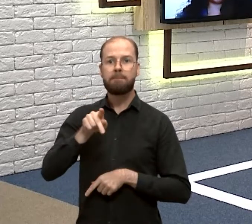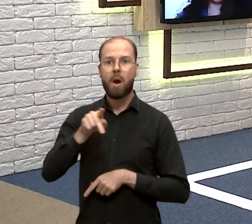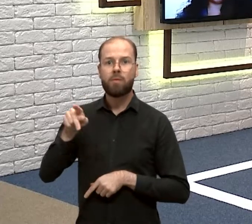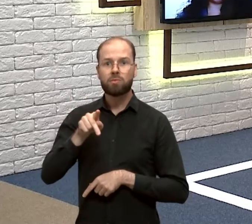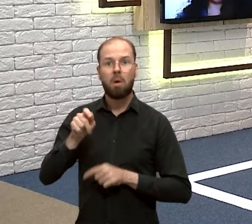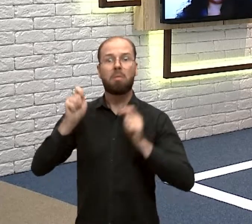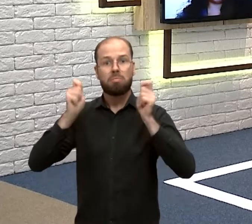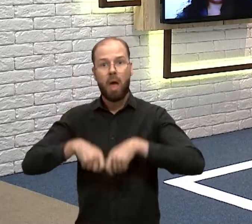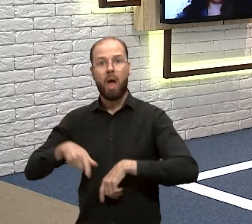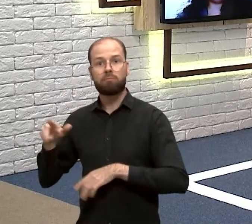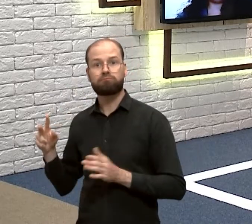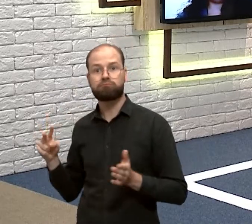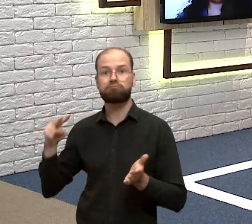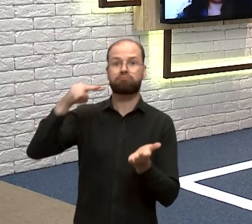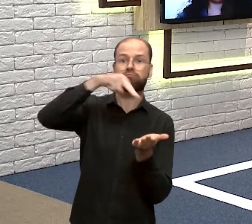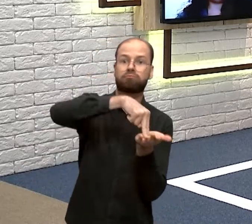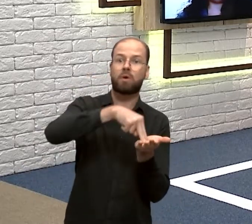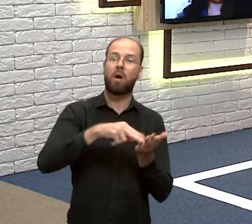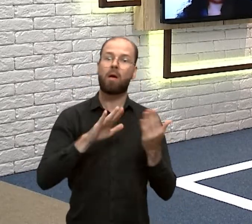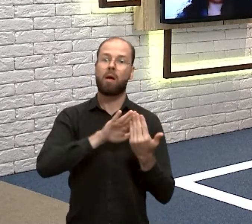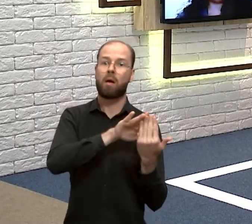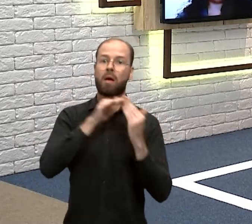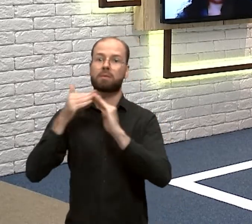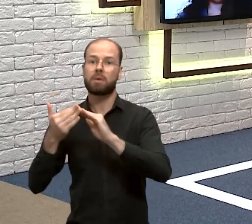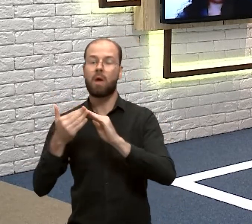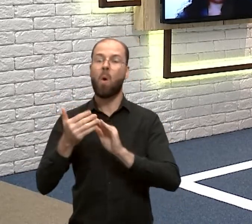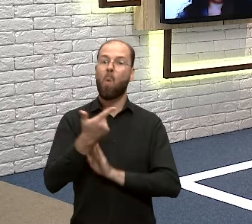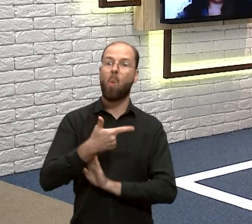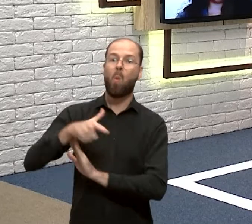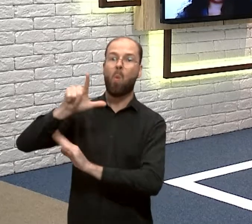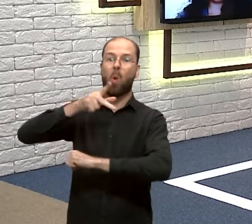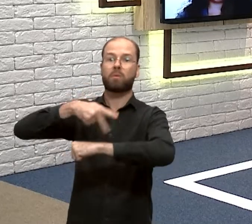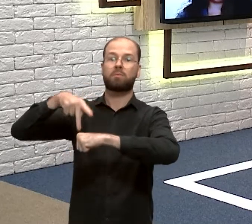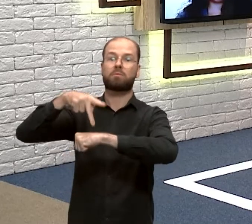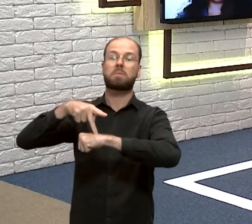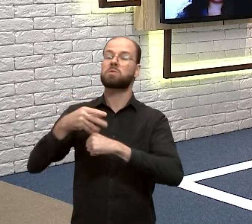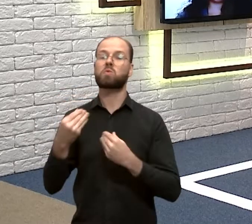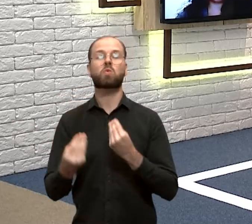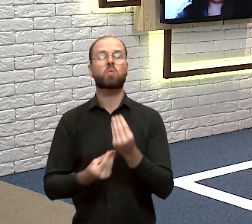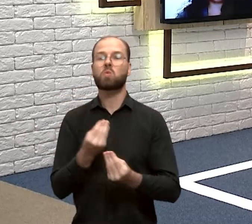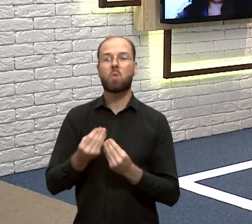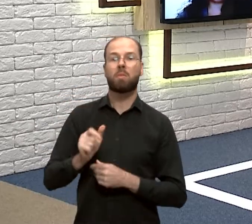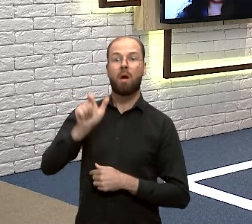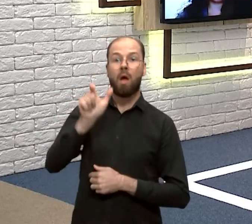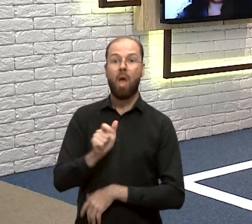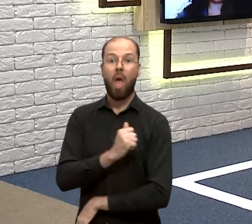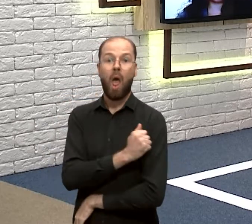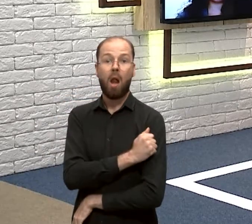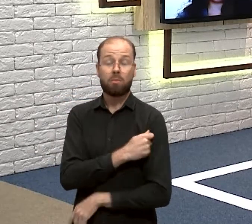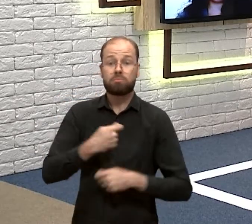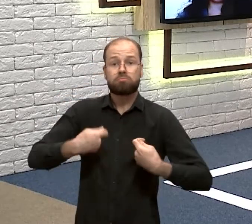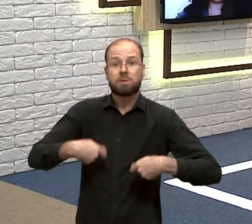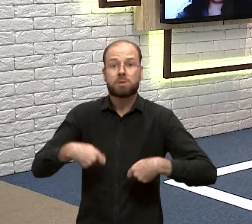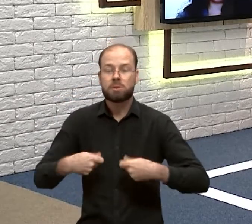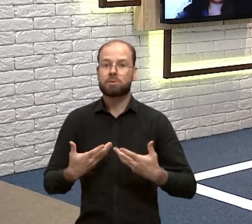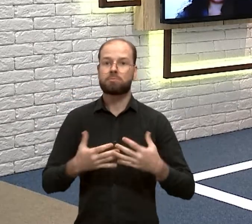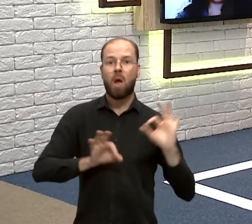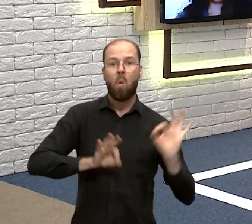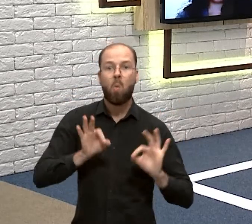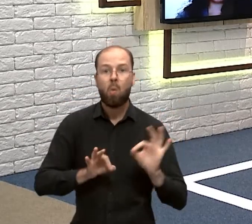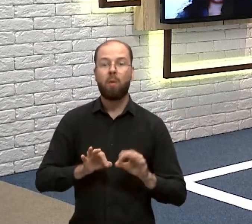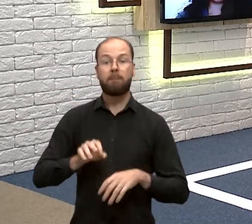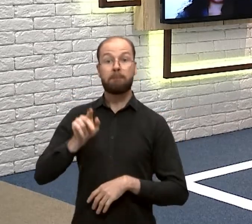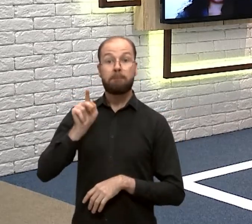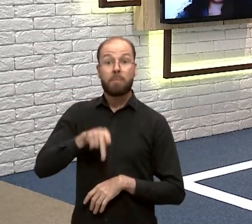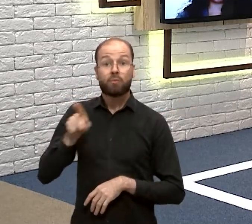desse intercâmbio, poder desenvolver atividades em outro país, como que o aluno deve proceder, o professor deve